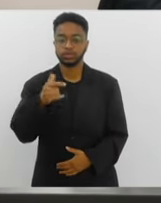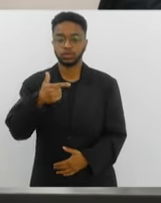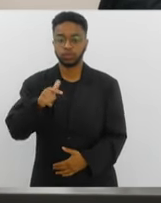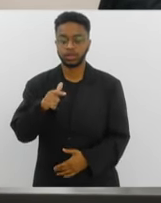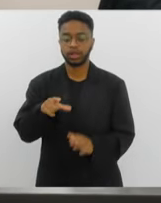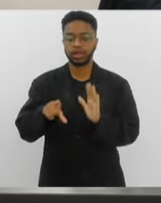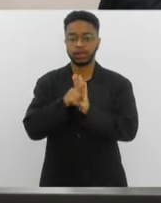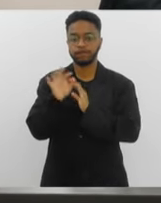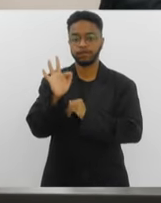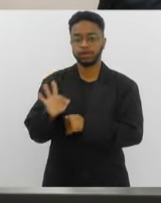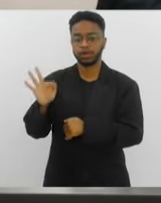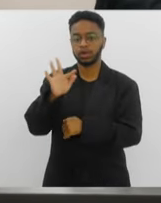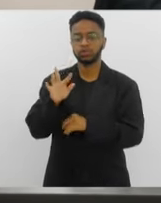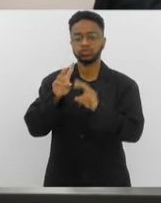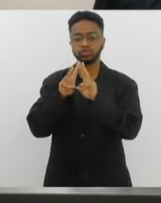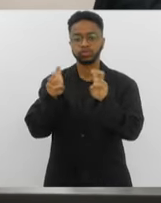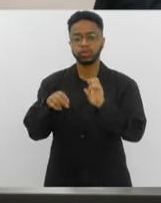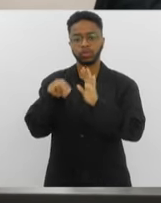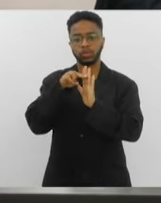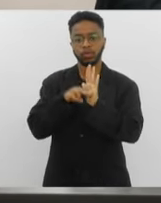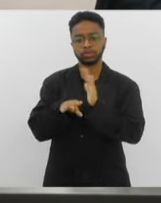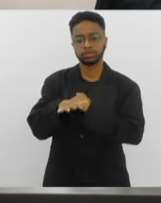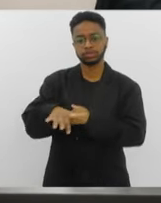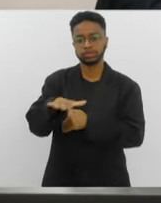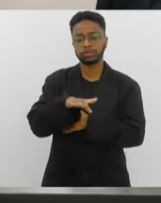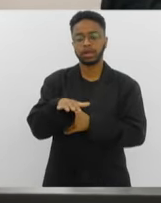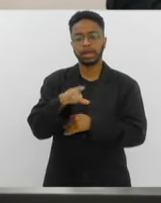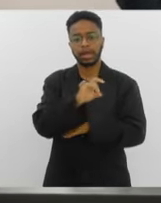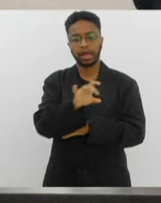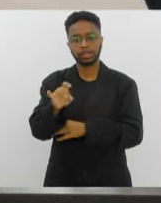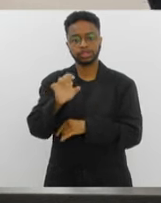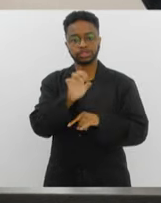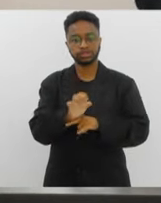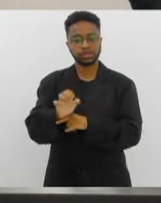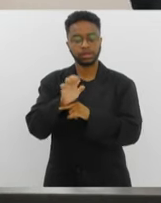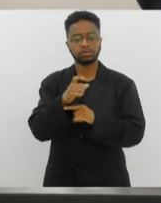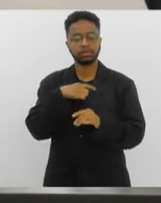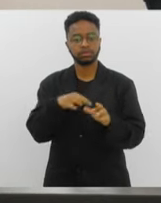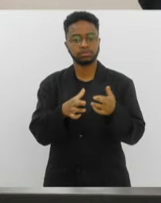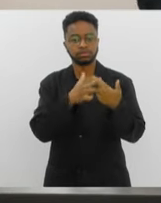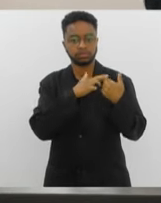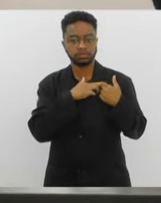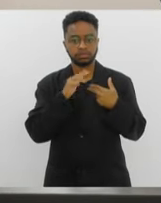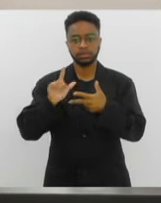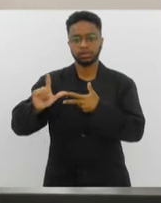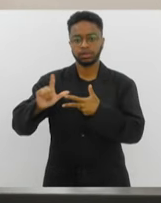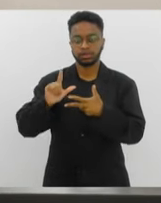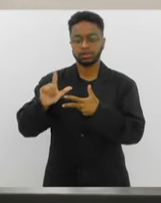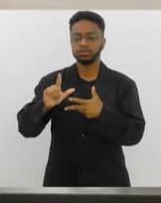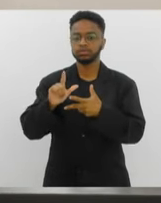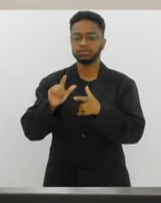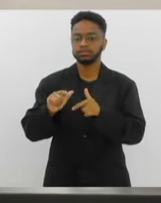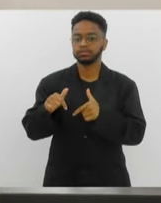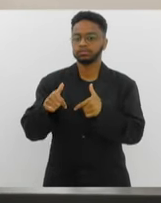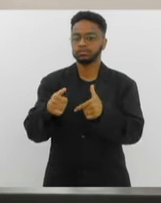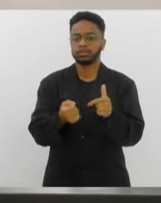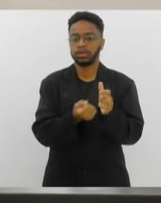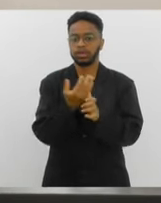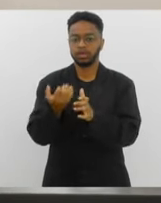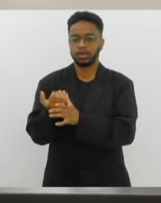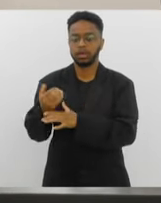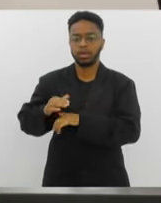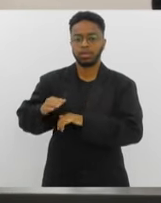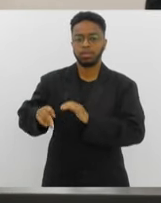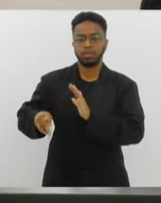normas gerais, os Estados exercerão a competência legislativa plena para atender às